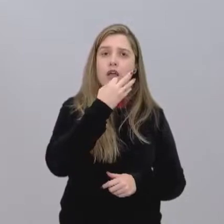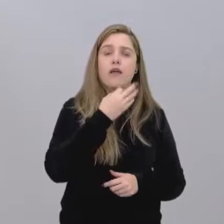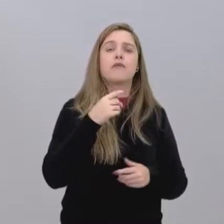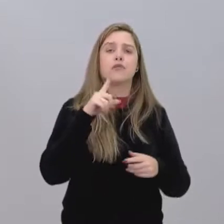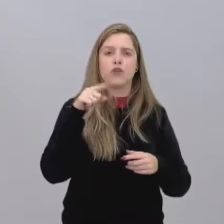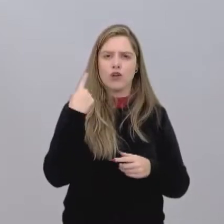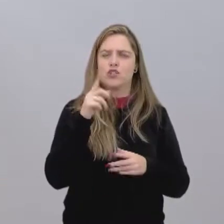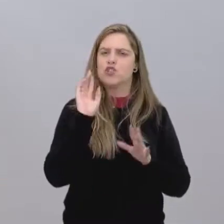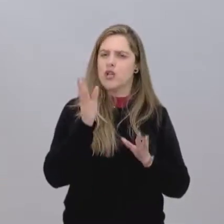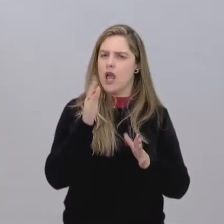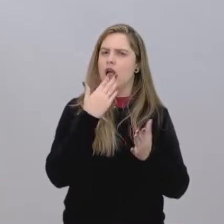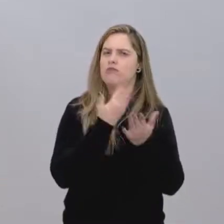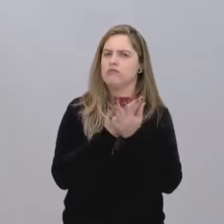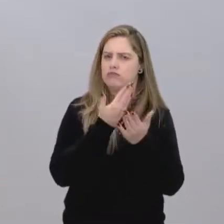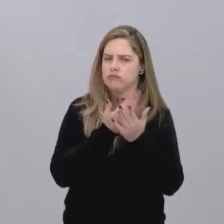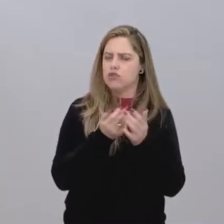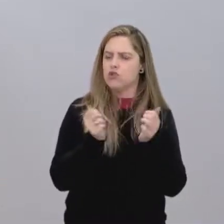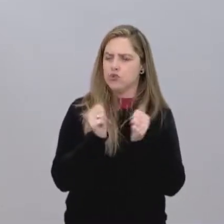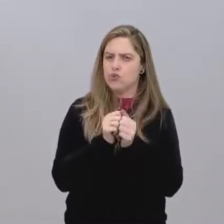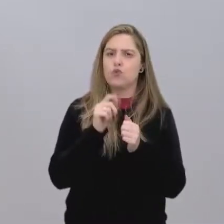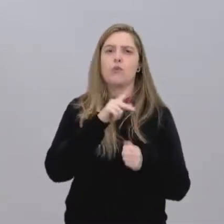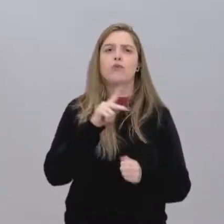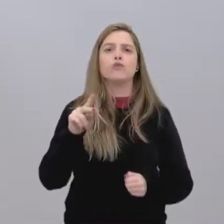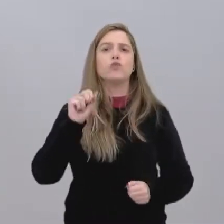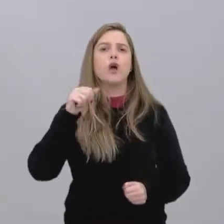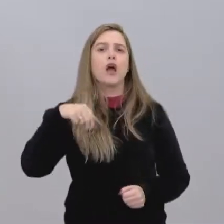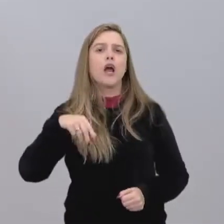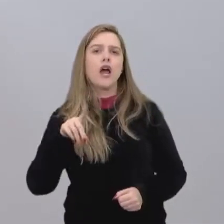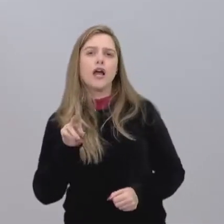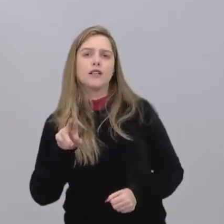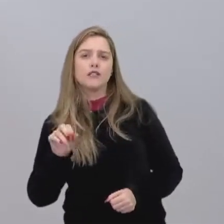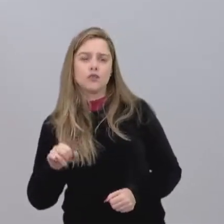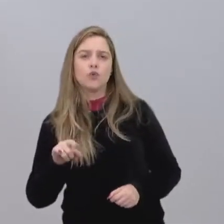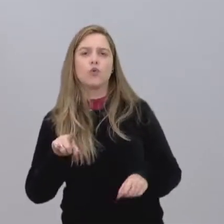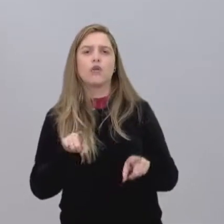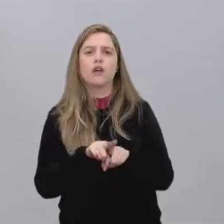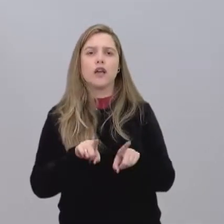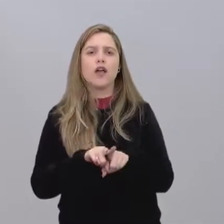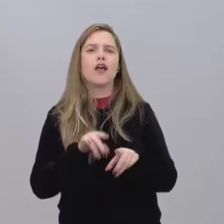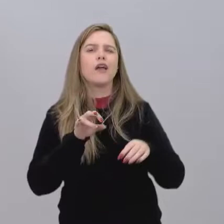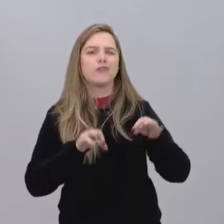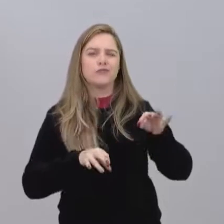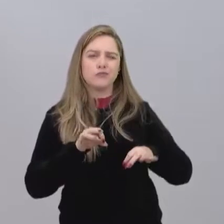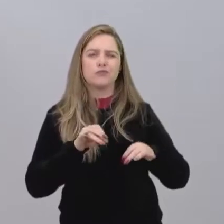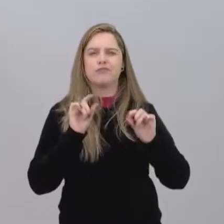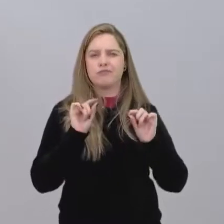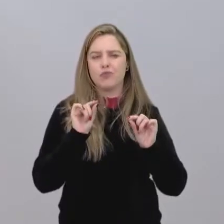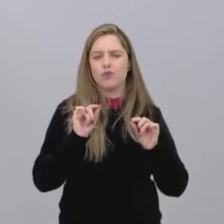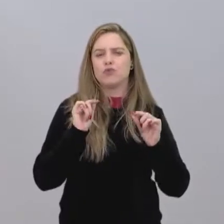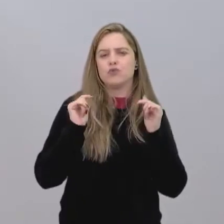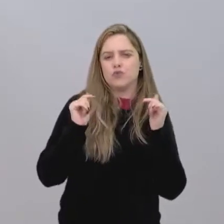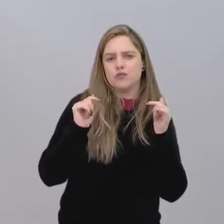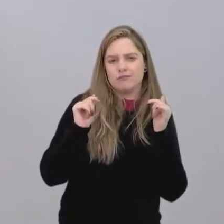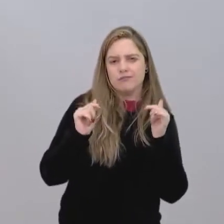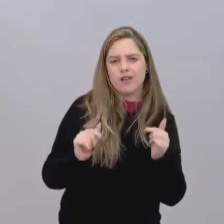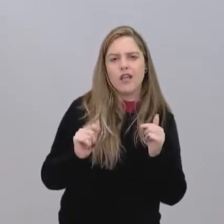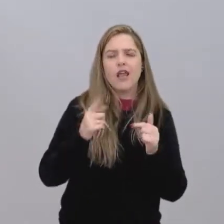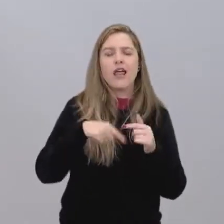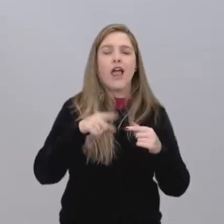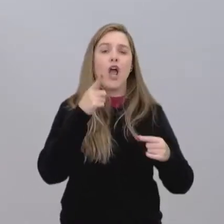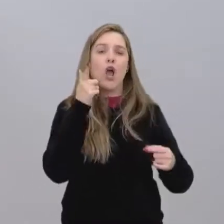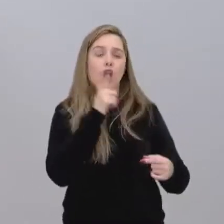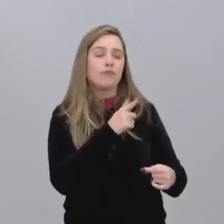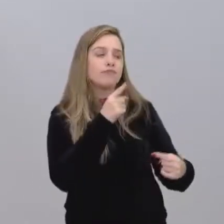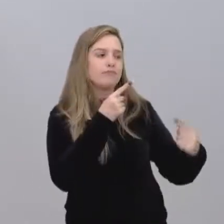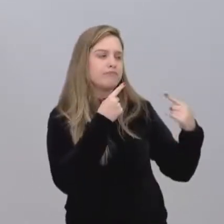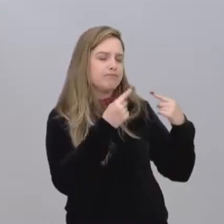aula passada, eu e o Anderson. Saber argumentar é justamente o ponto-chave para que a gente consiga aí debater e